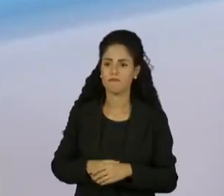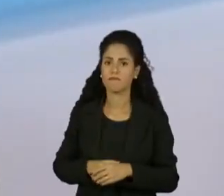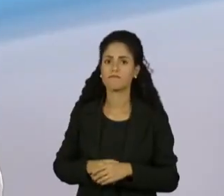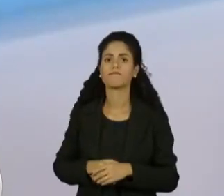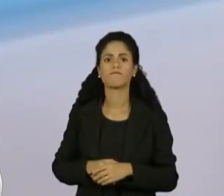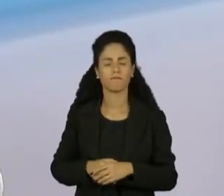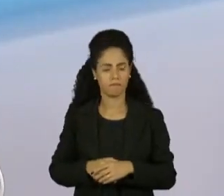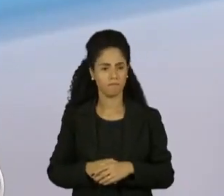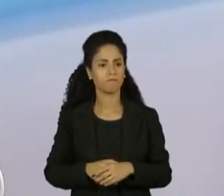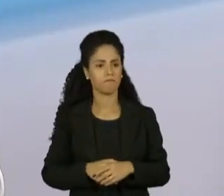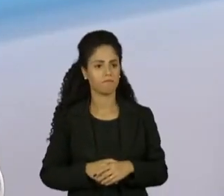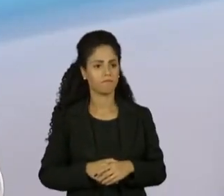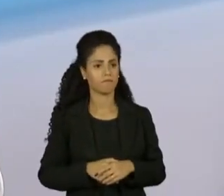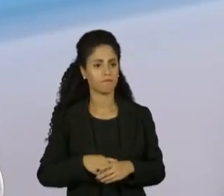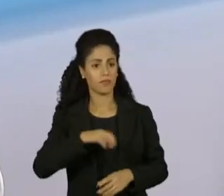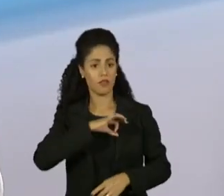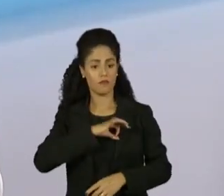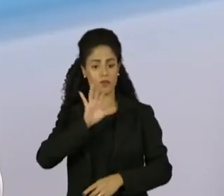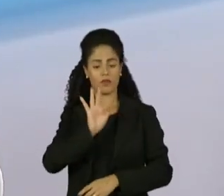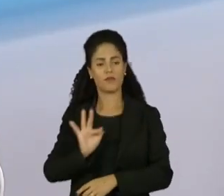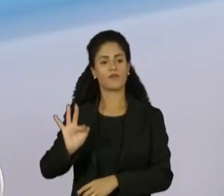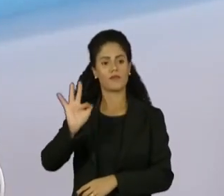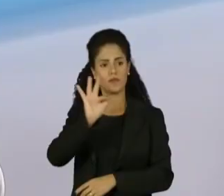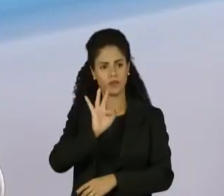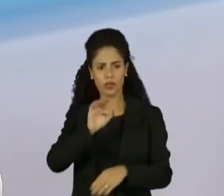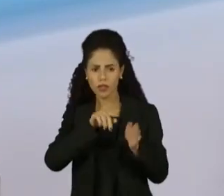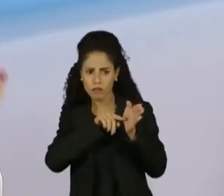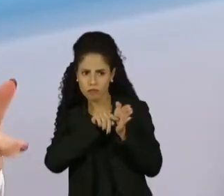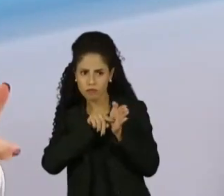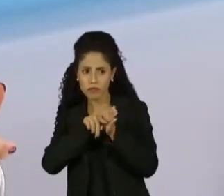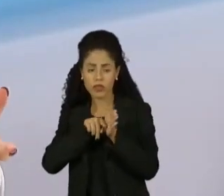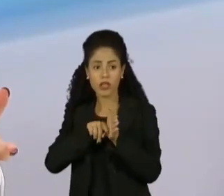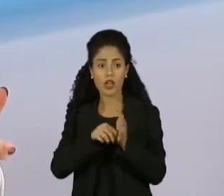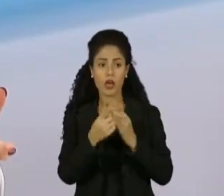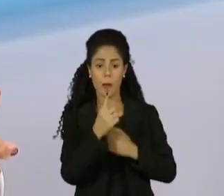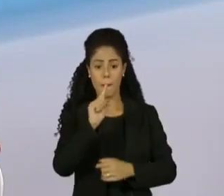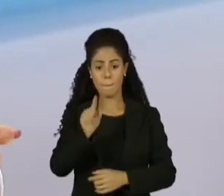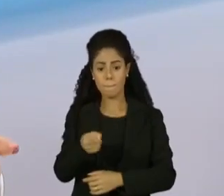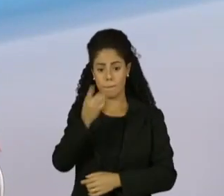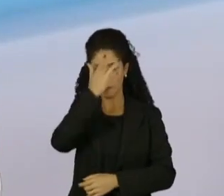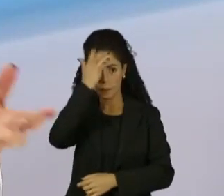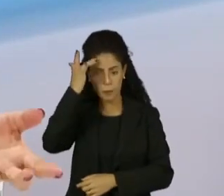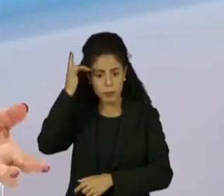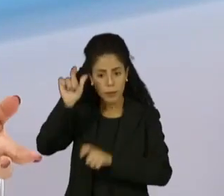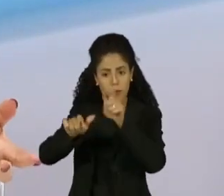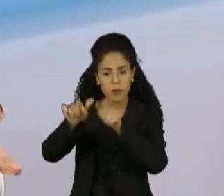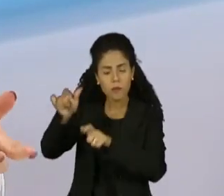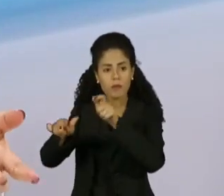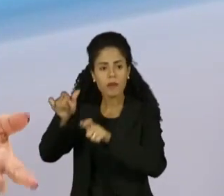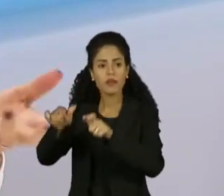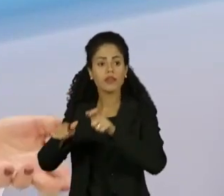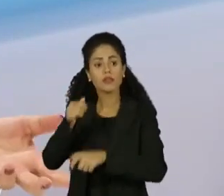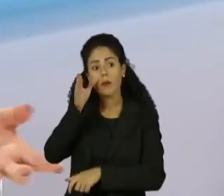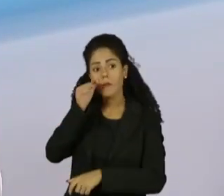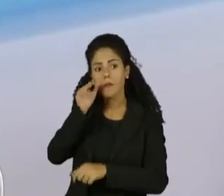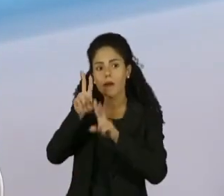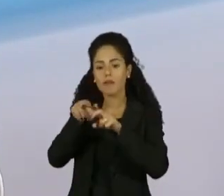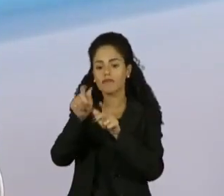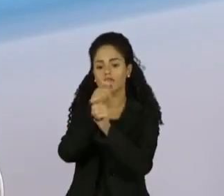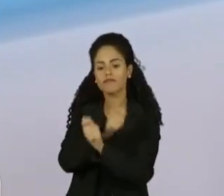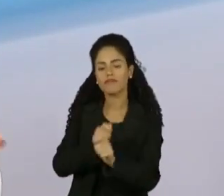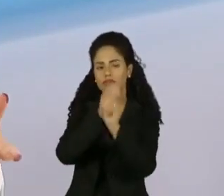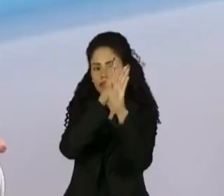Senador, a Polícia Federal estima que mais de 1.000 pessoas devem ter sido bisbilhotadas por essa ABIN